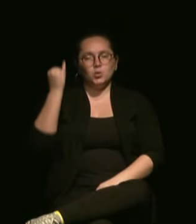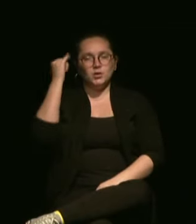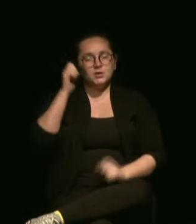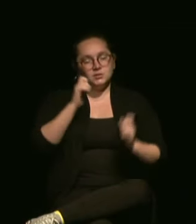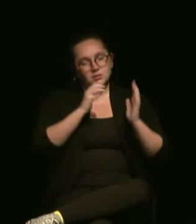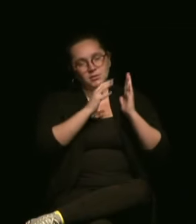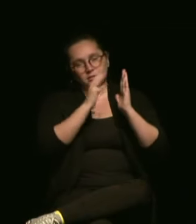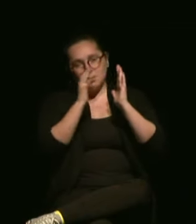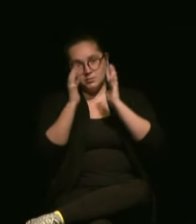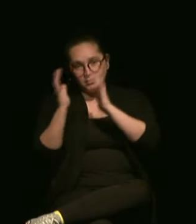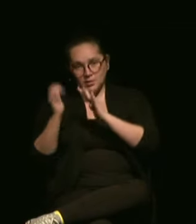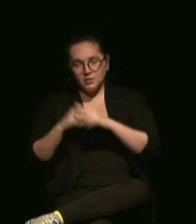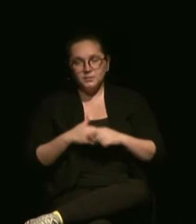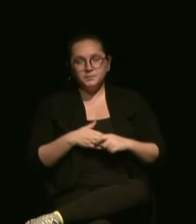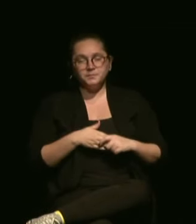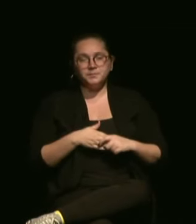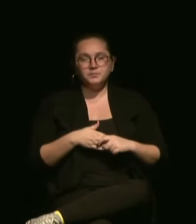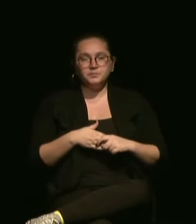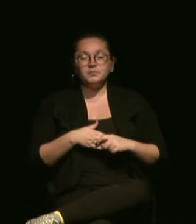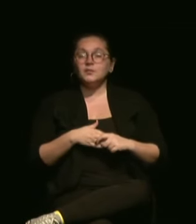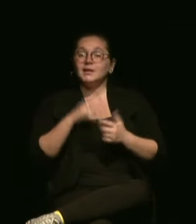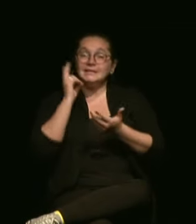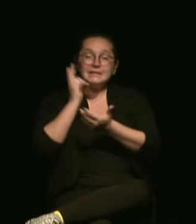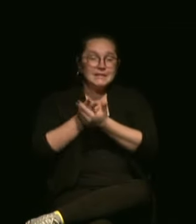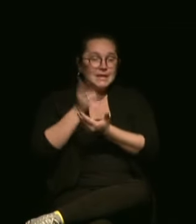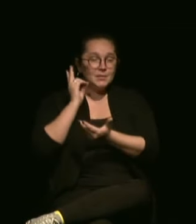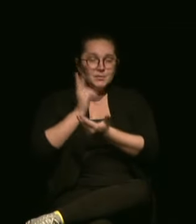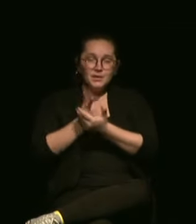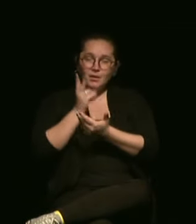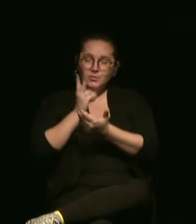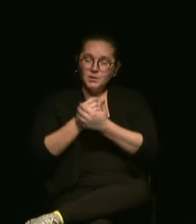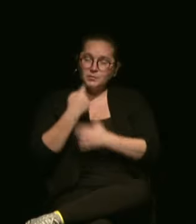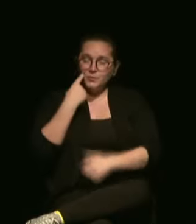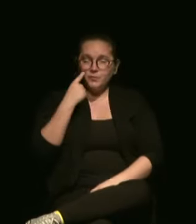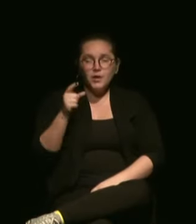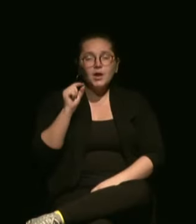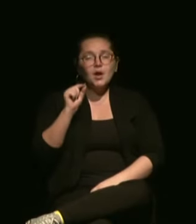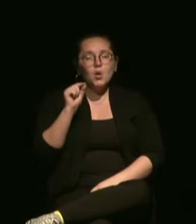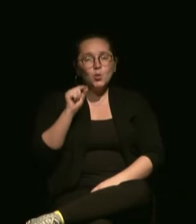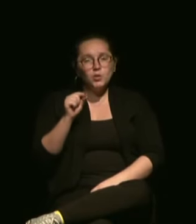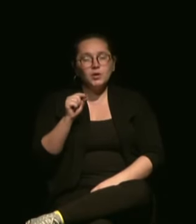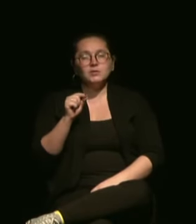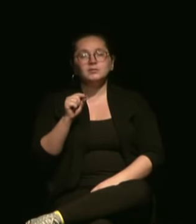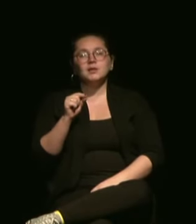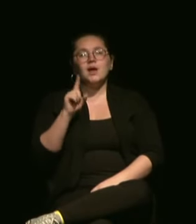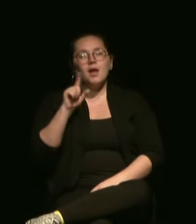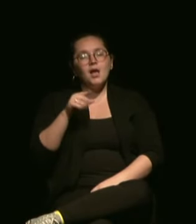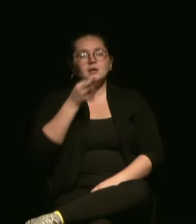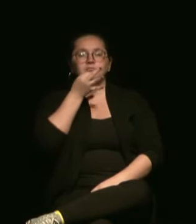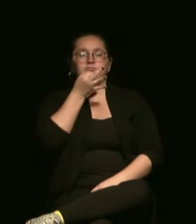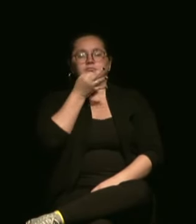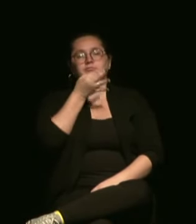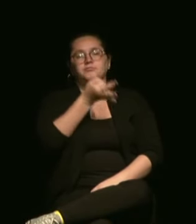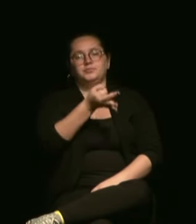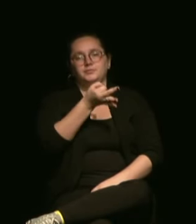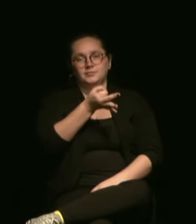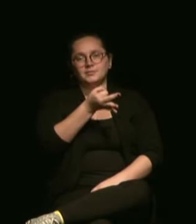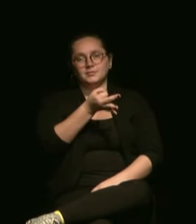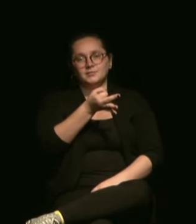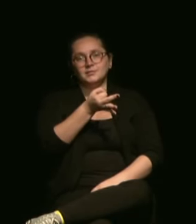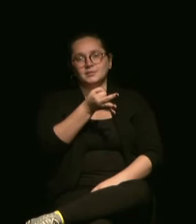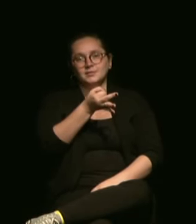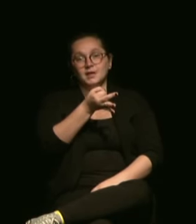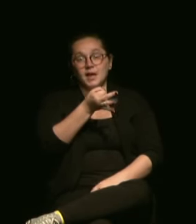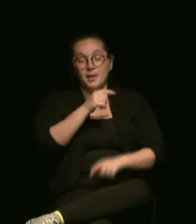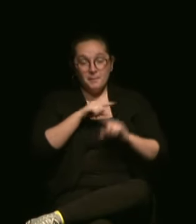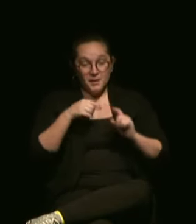cena, e que vai estar presente no cinema do Coutinho, é a capacidade do testemunho em trazer de volta